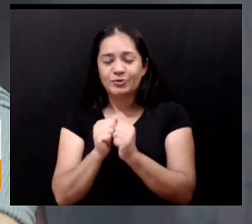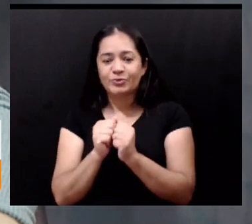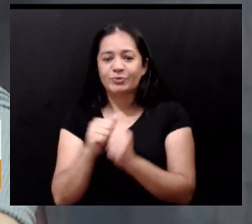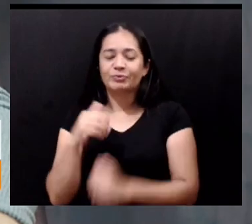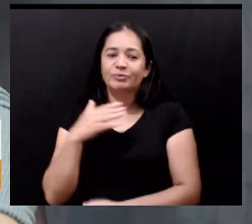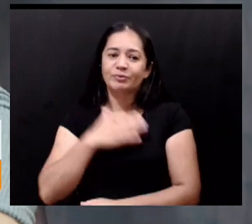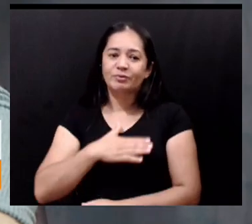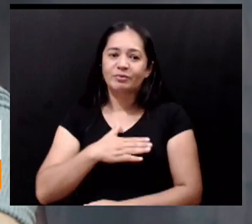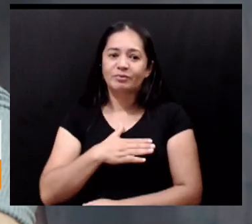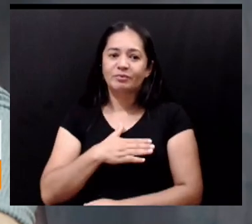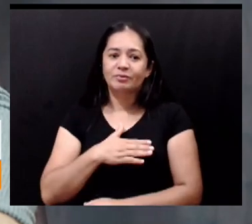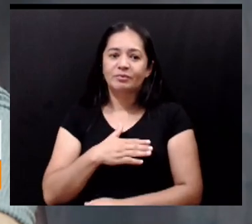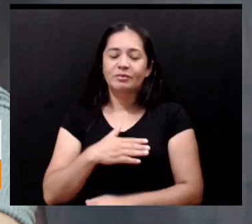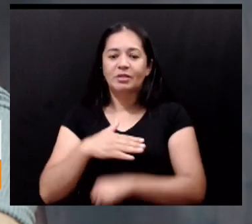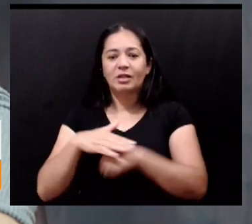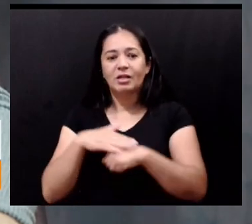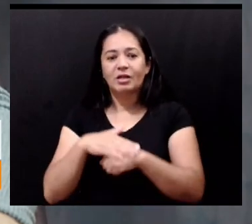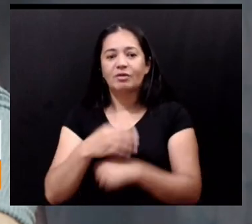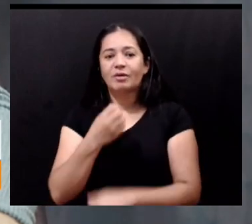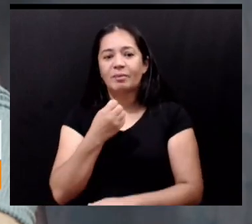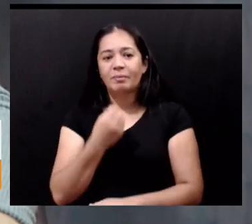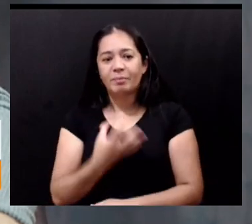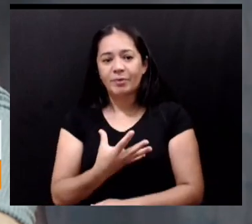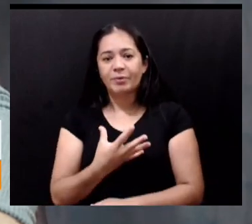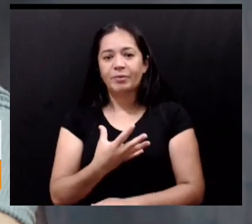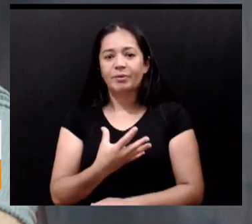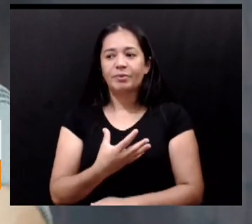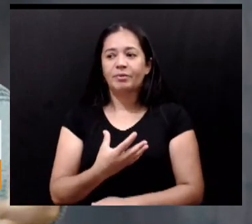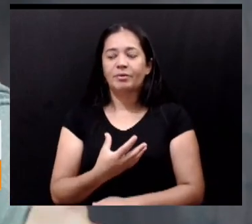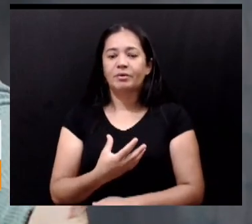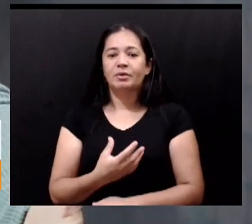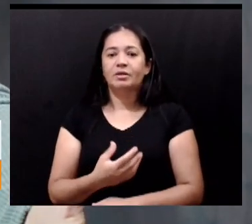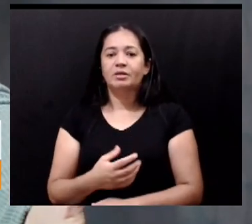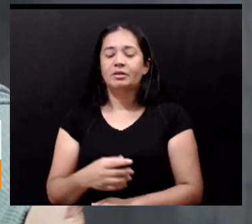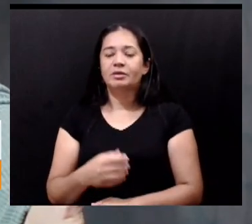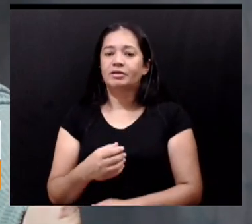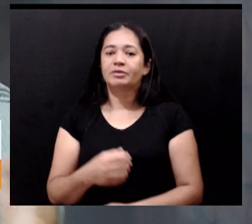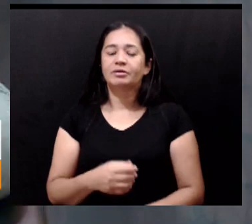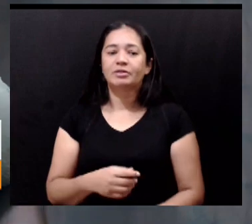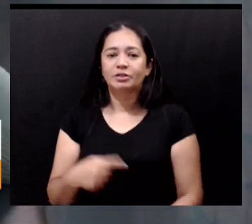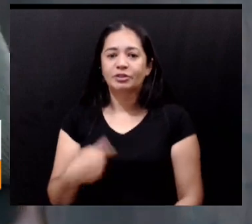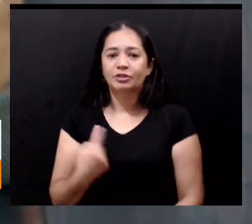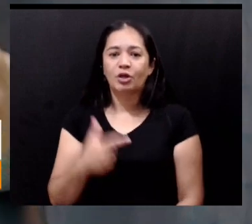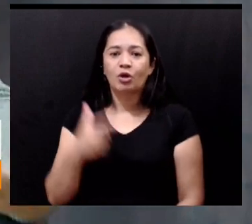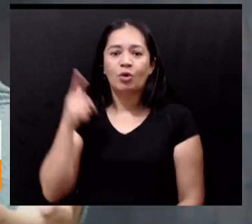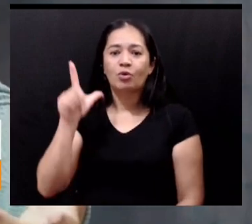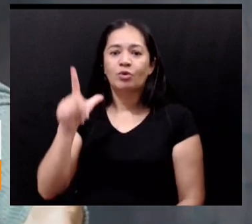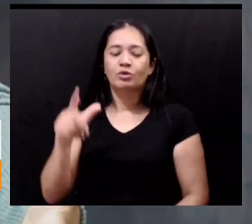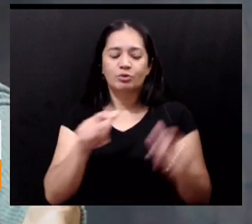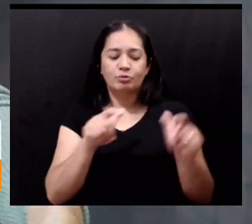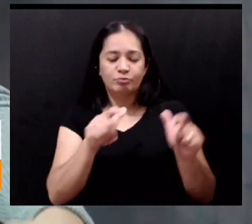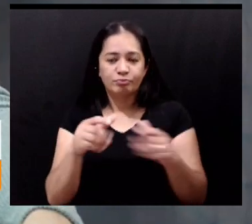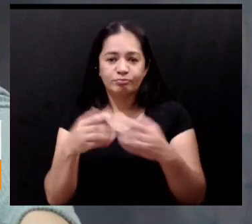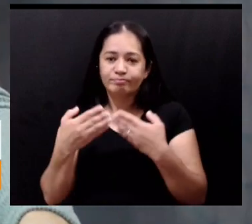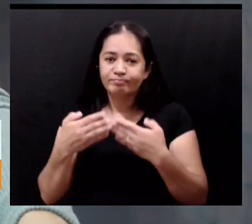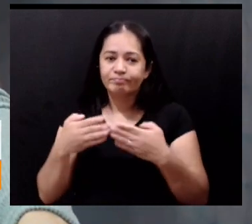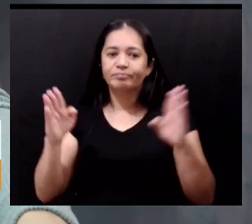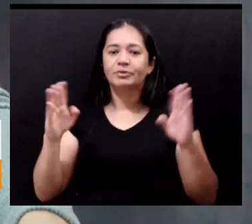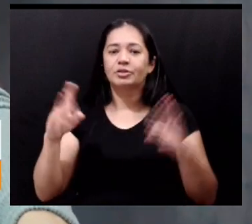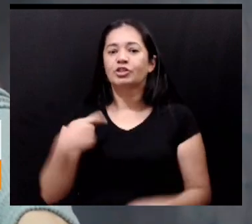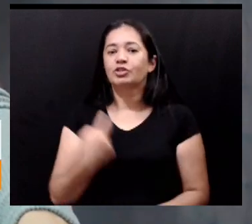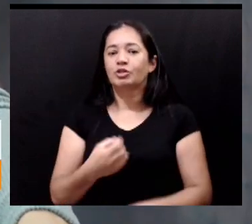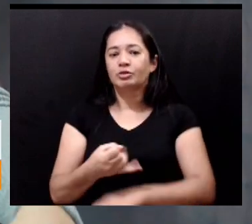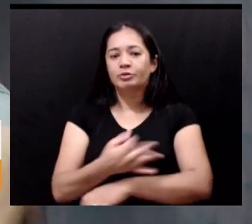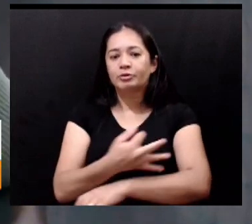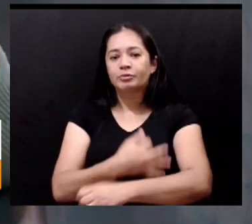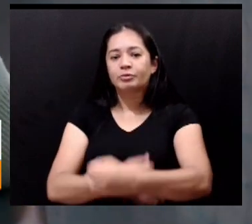conversa boa. E que bom, né, que a gente pôde abrir esses espaços, que bom que a gente pôde se emocionar. Então, que